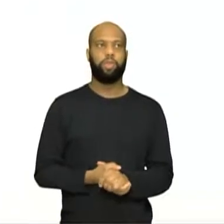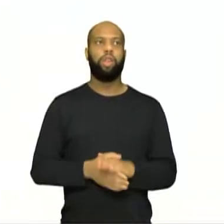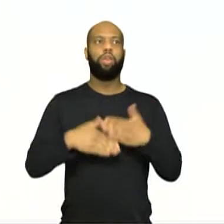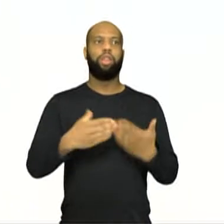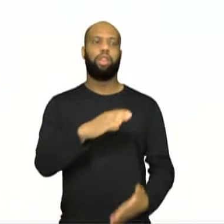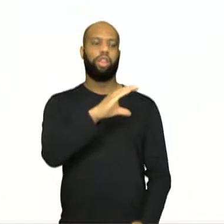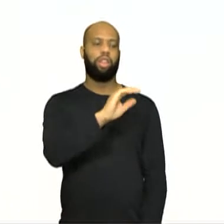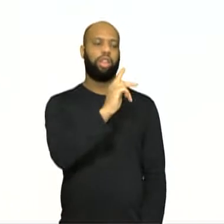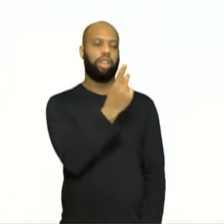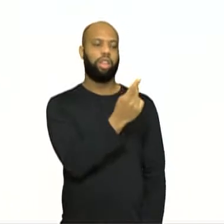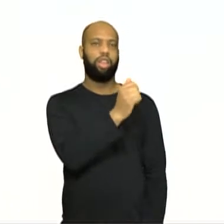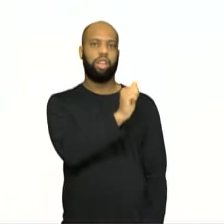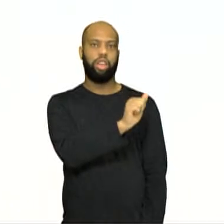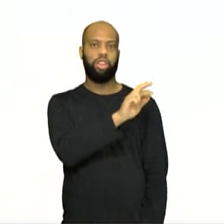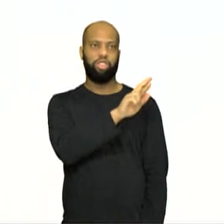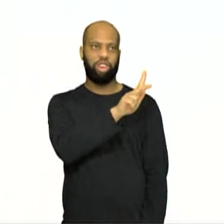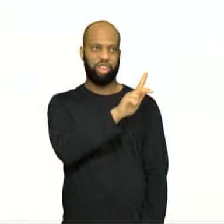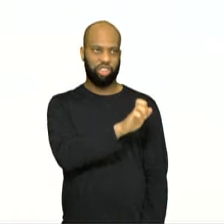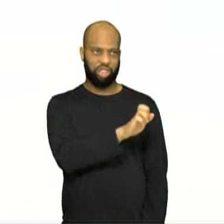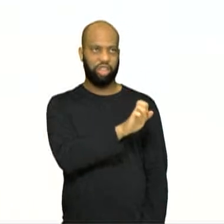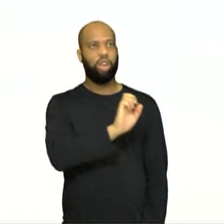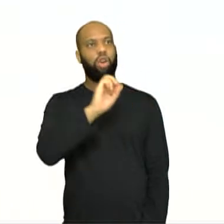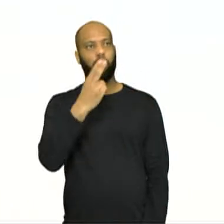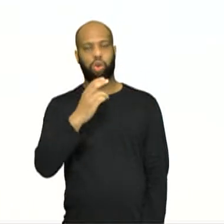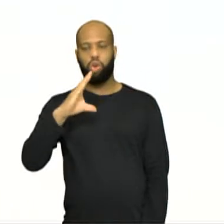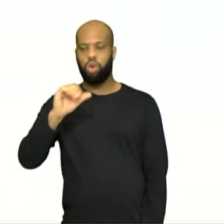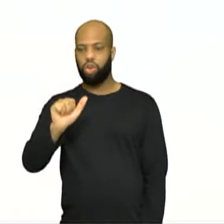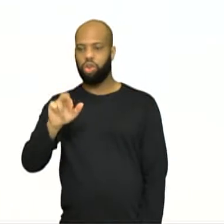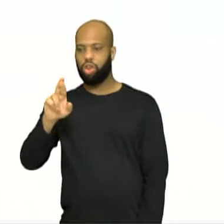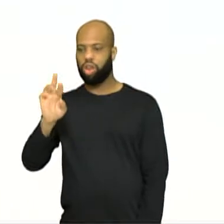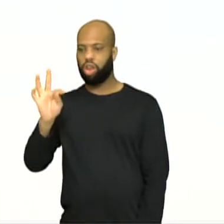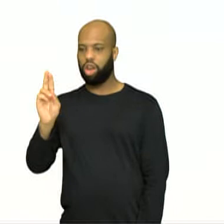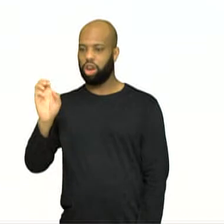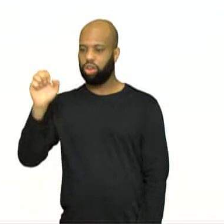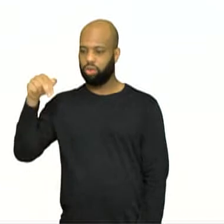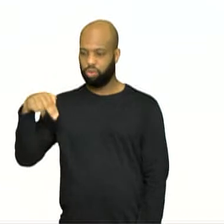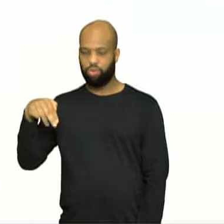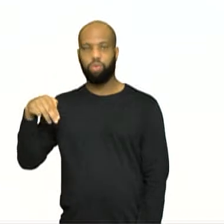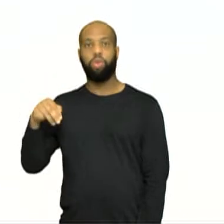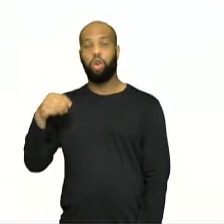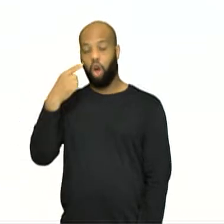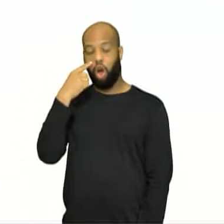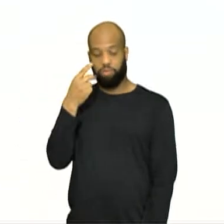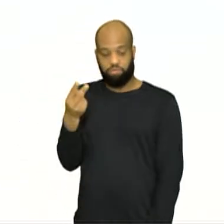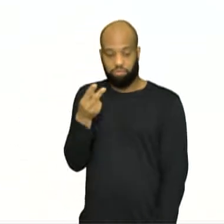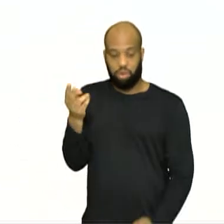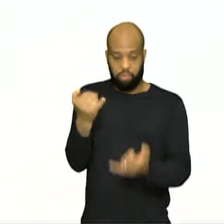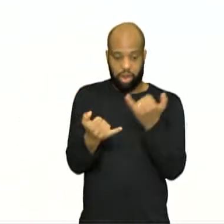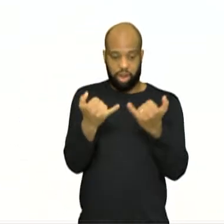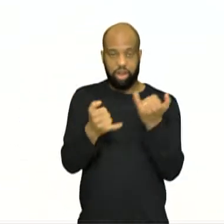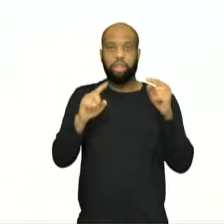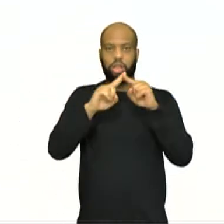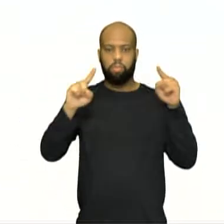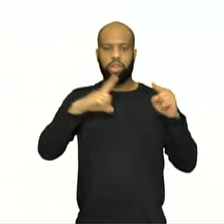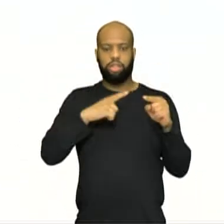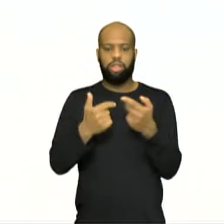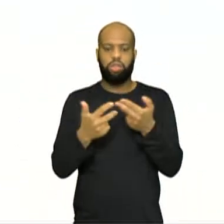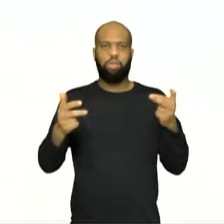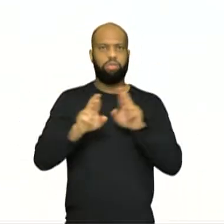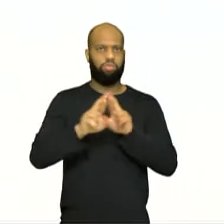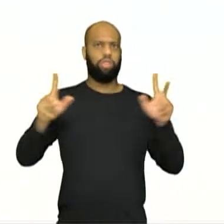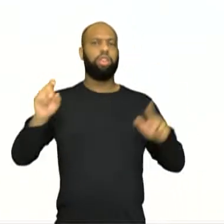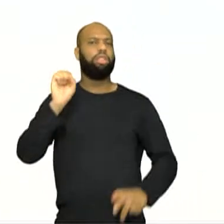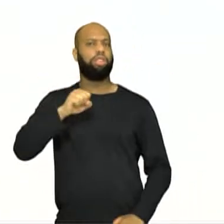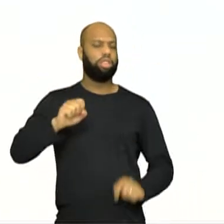Charge ou cartoon? Esses dois gêneros eles são muito parecidos, mas nós vamos ver aqui nesse vídeo que eles têm diferenças e sim,